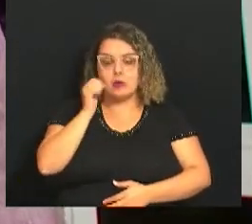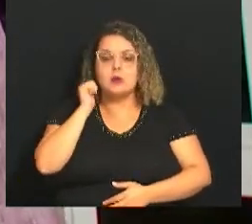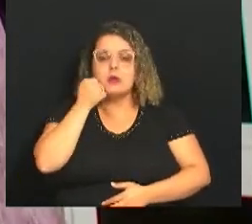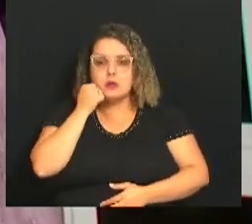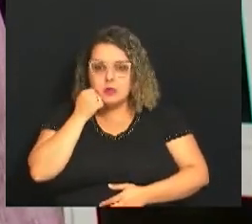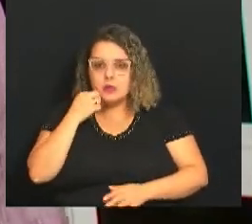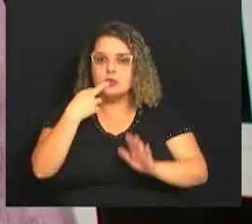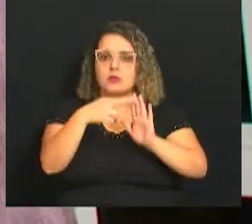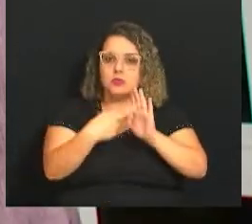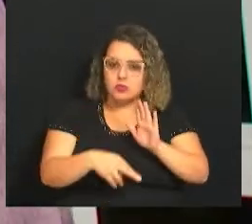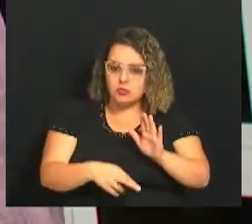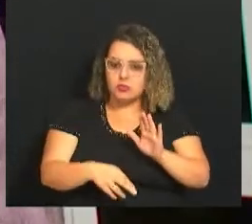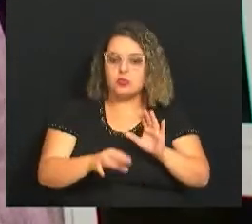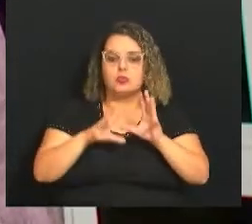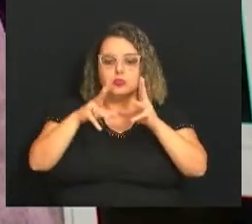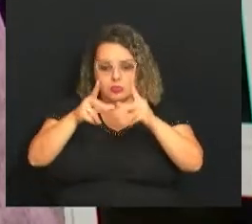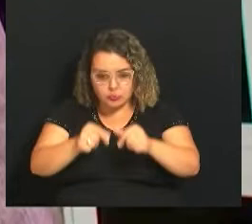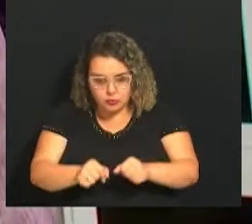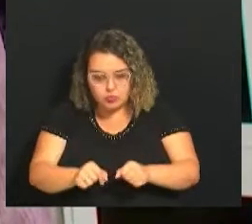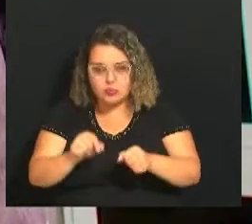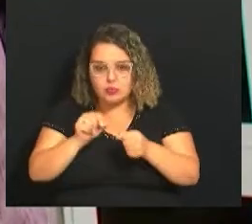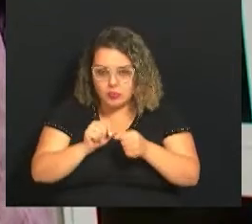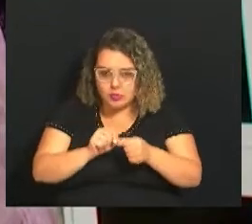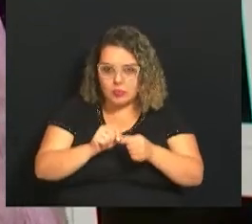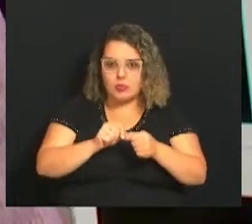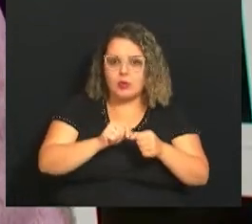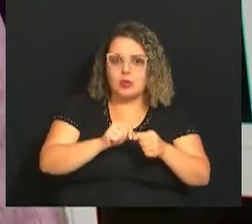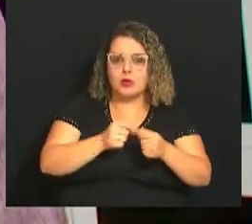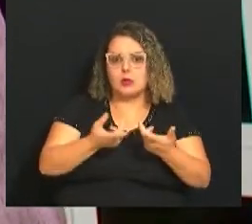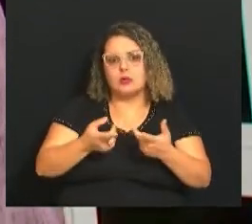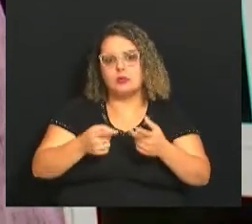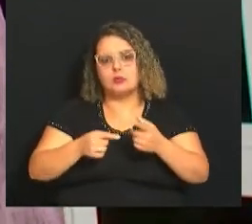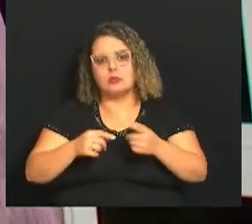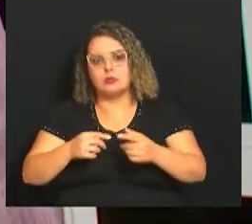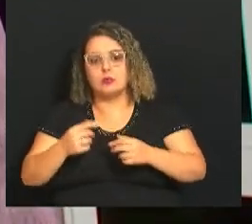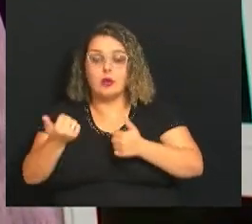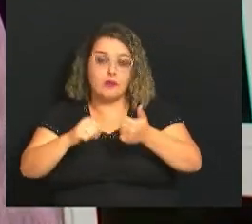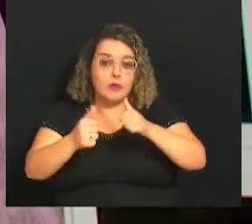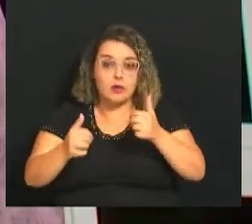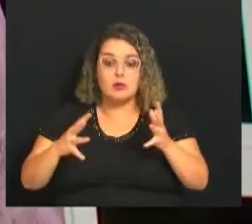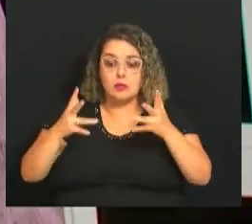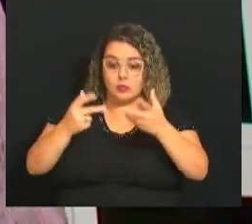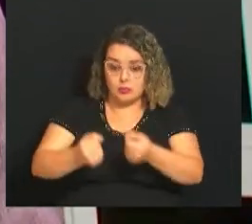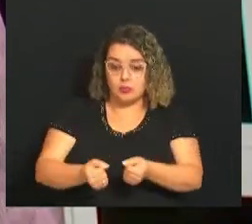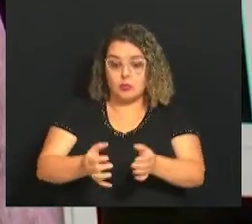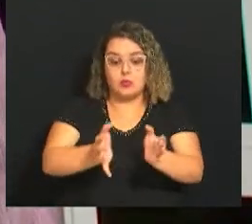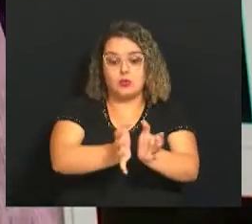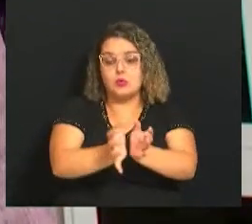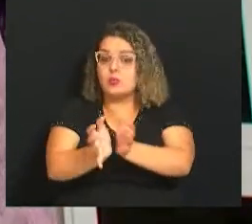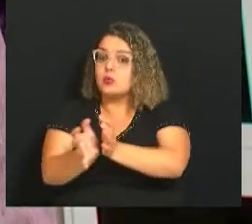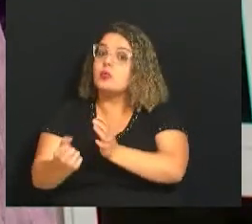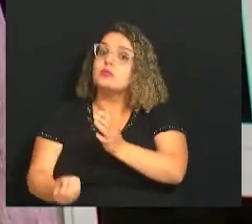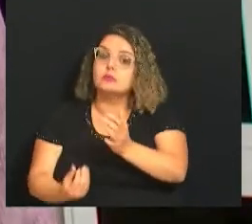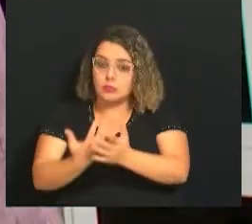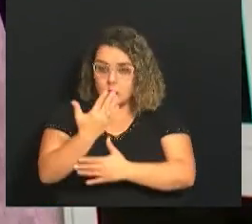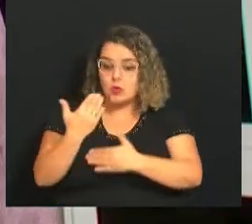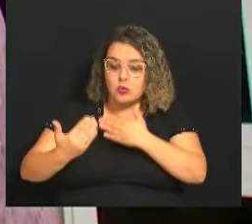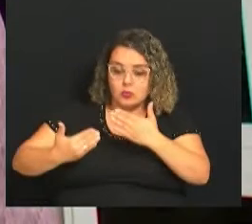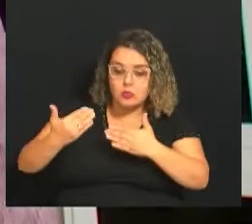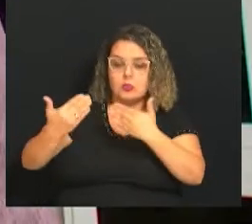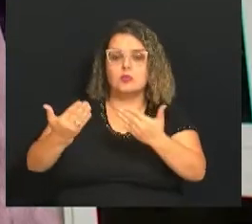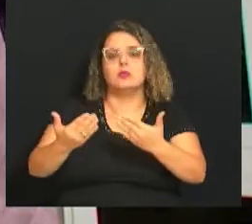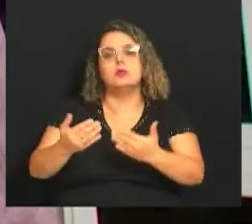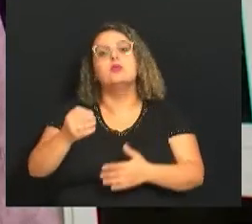com os protocolos, a partir da avaliação dos pares, a partir dos consensos que vão se formando ao longo do tempo, e uma